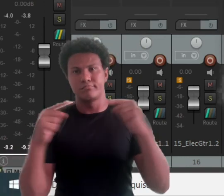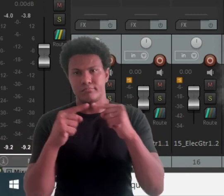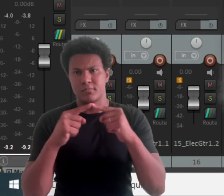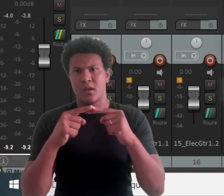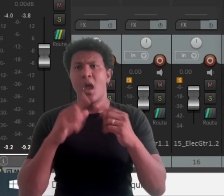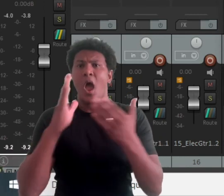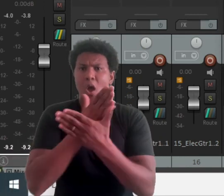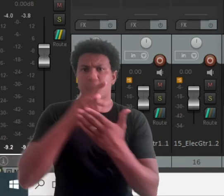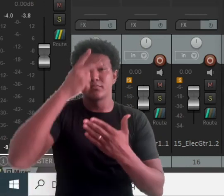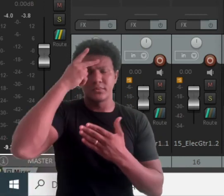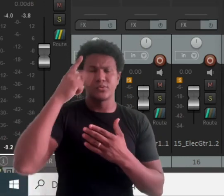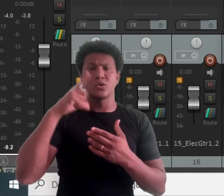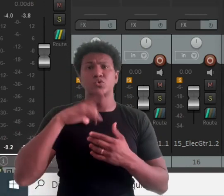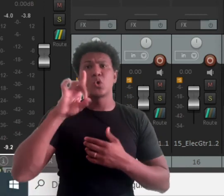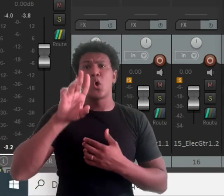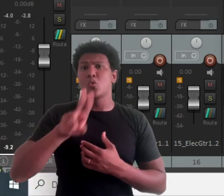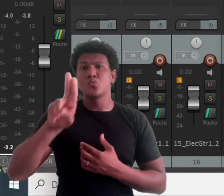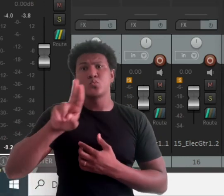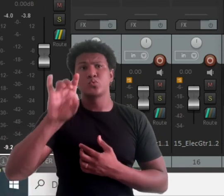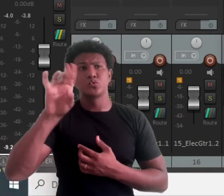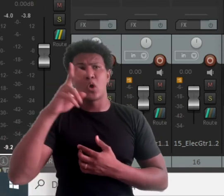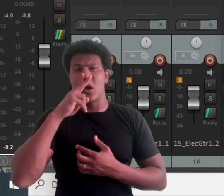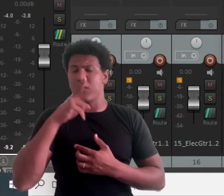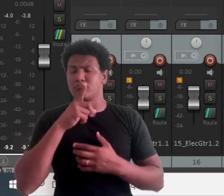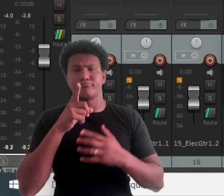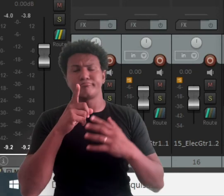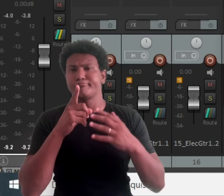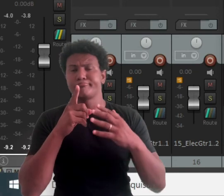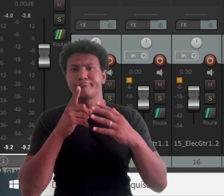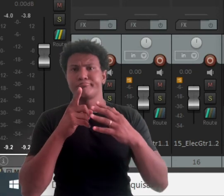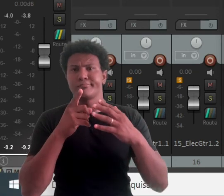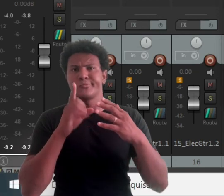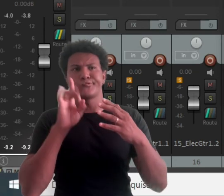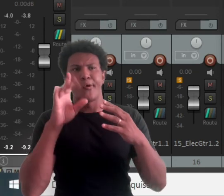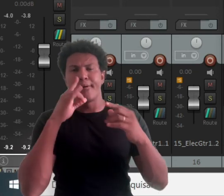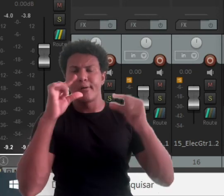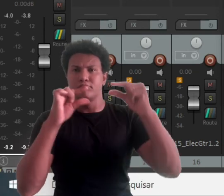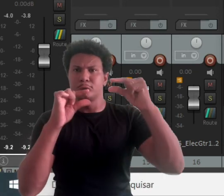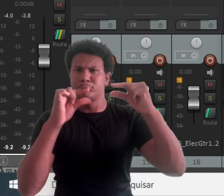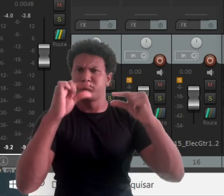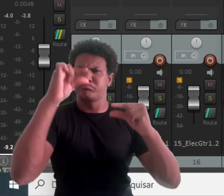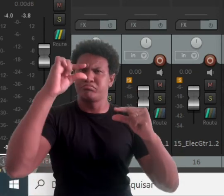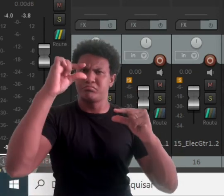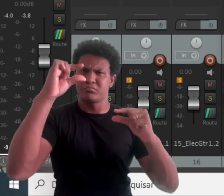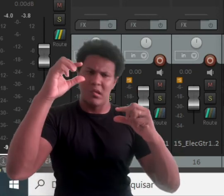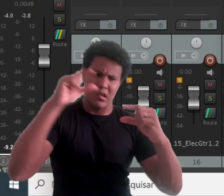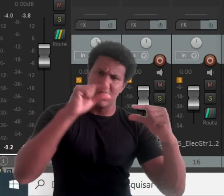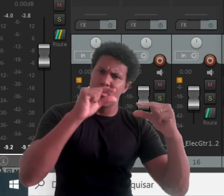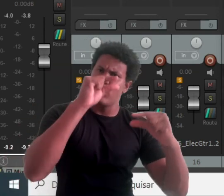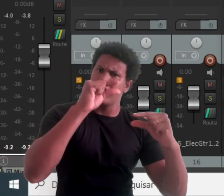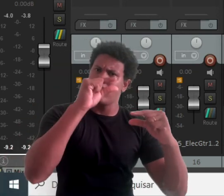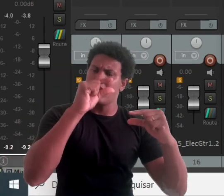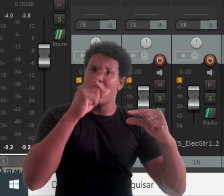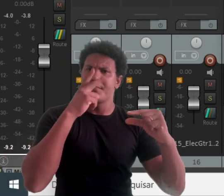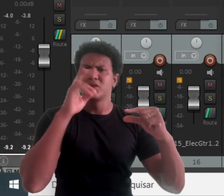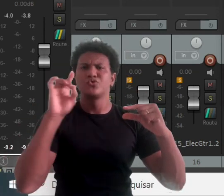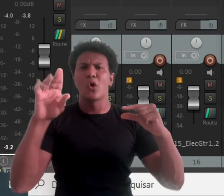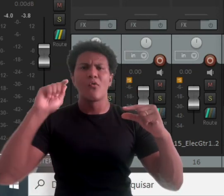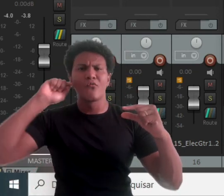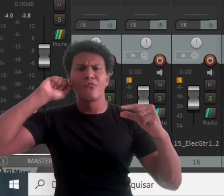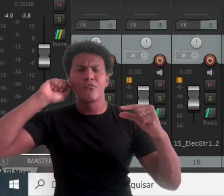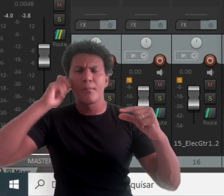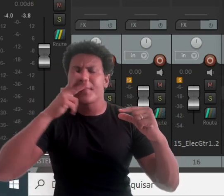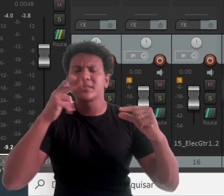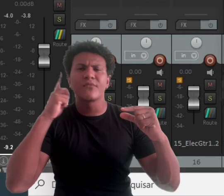threshold, baixa, faz uma compressão fortíssima aqui e deixa o outselling lá em cima, beleza? E acaba que